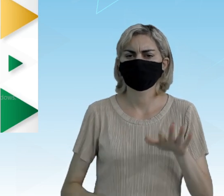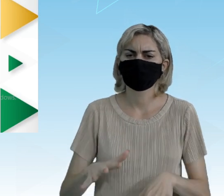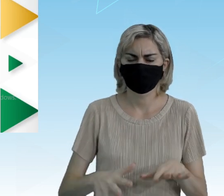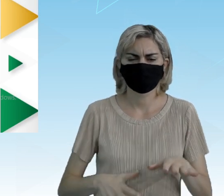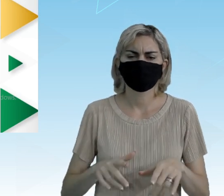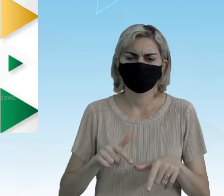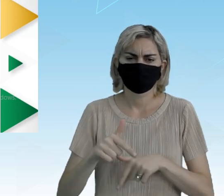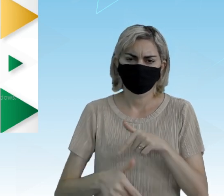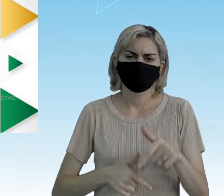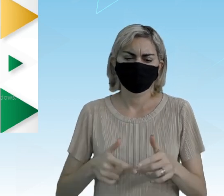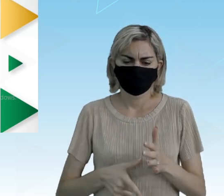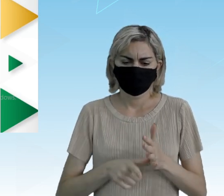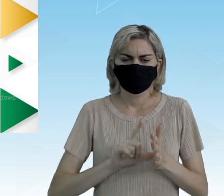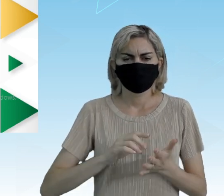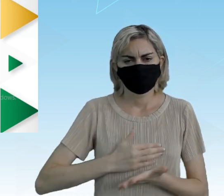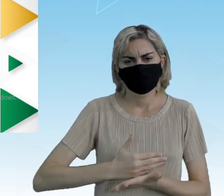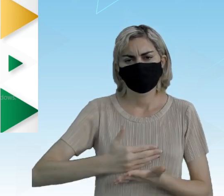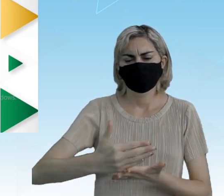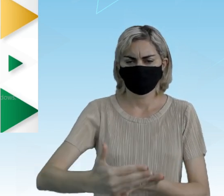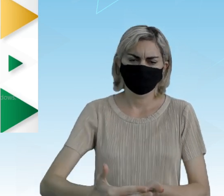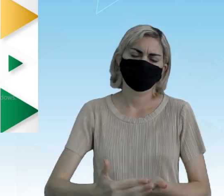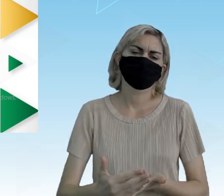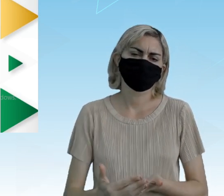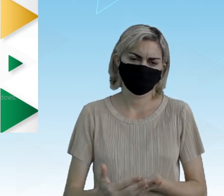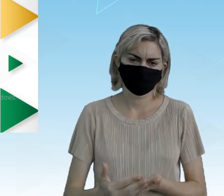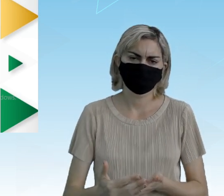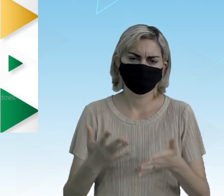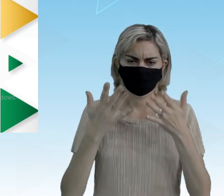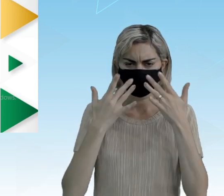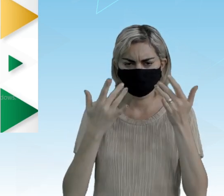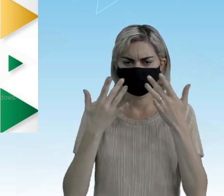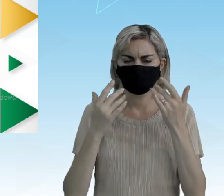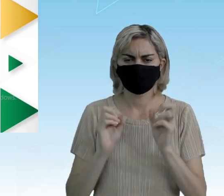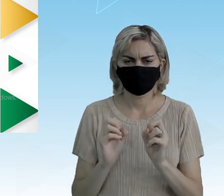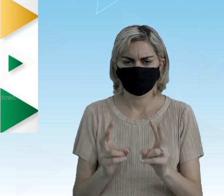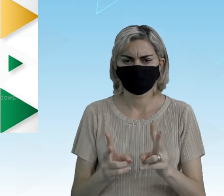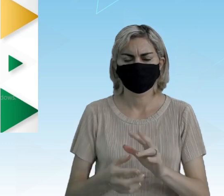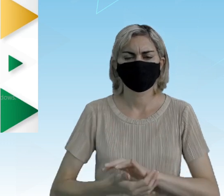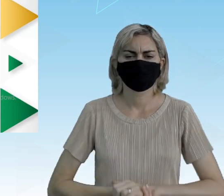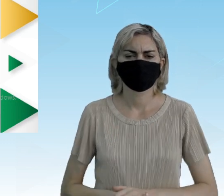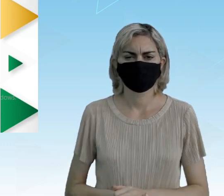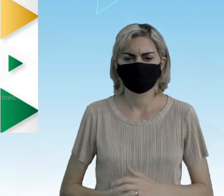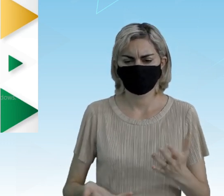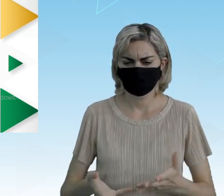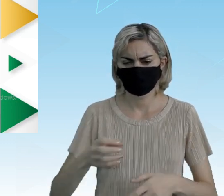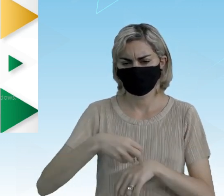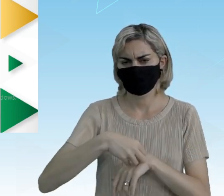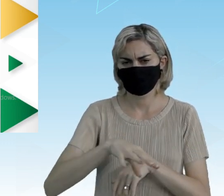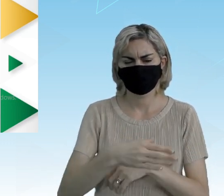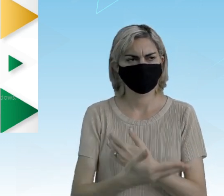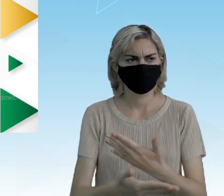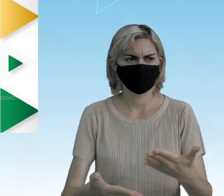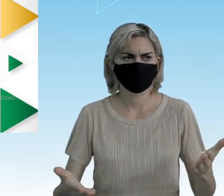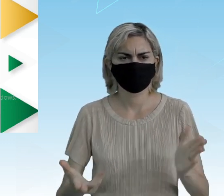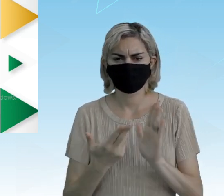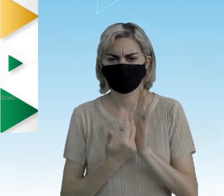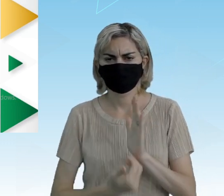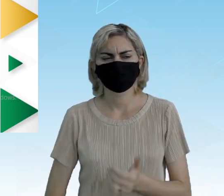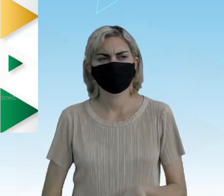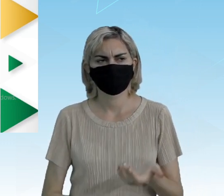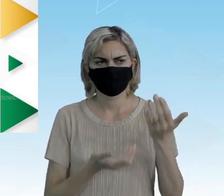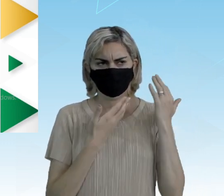essa atividade antes de começar a dramatizar, ok? Então, vamos lá. Eu trouxe aqui um desenho,